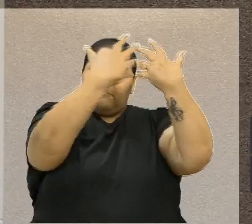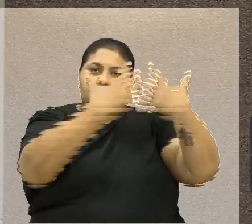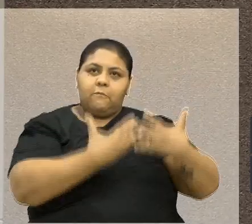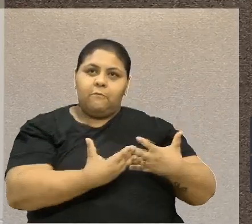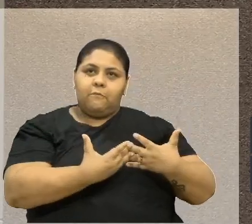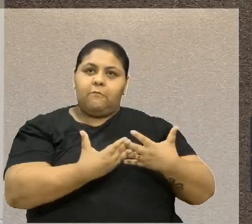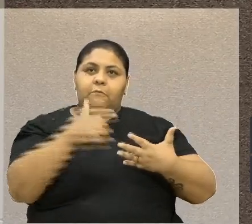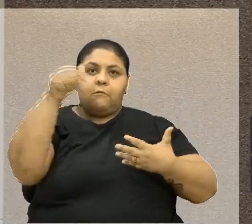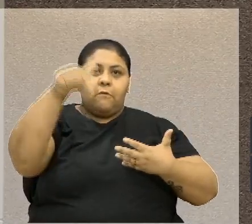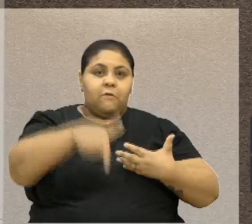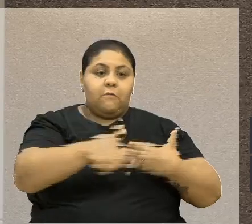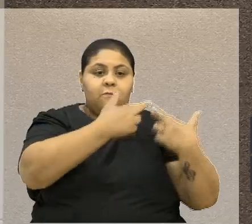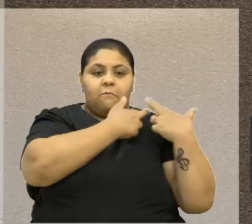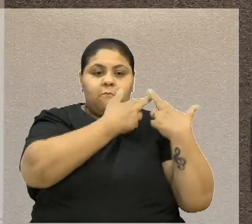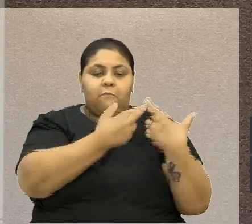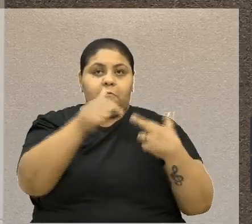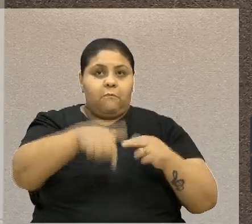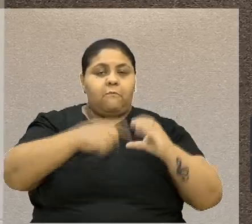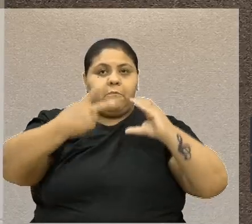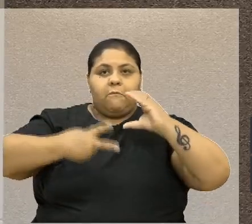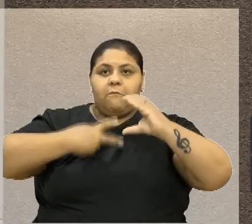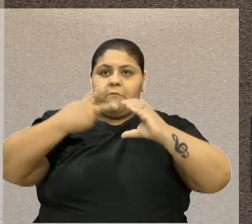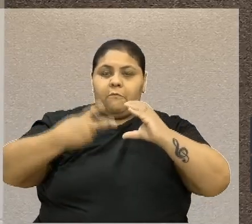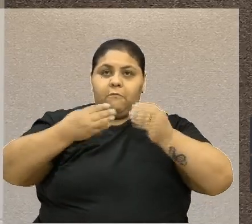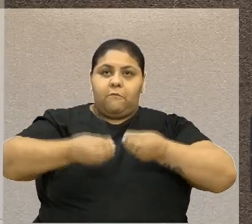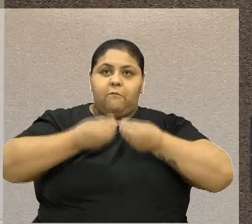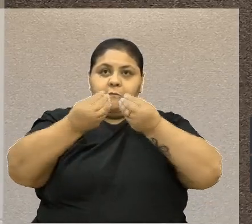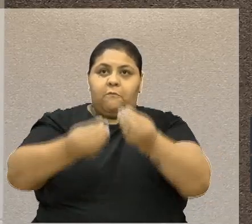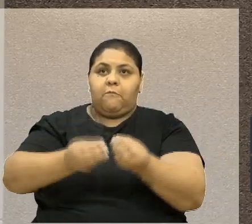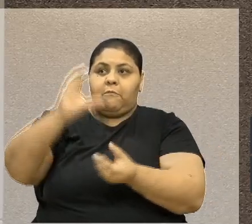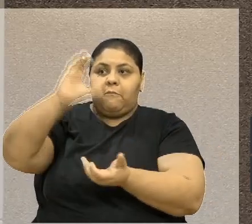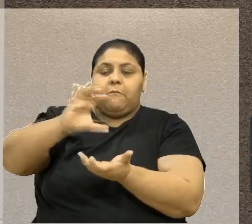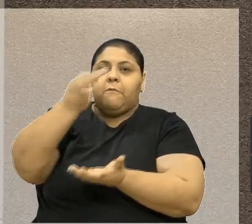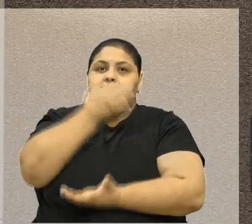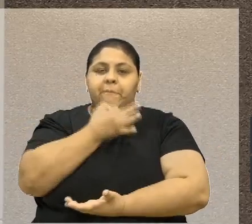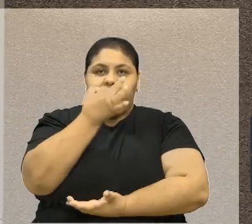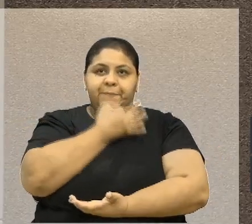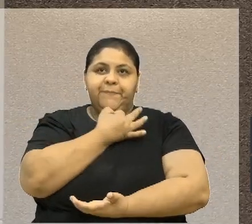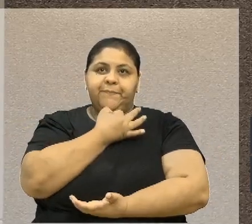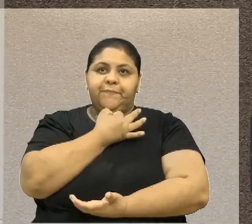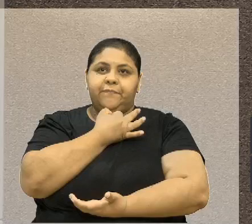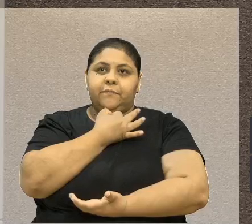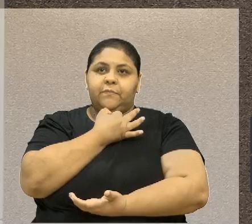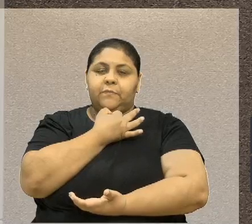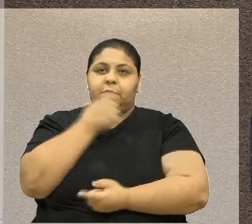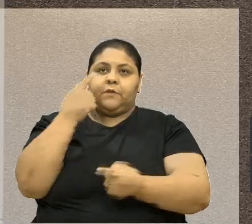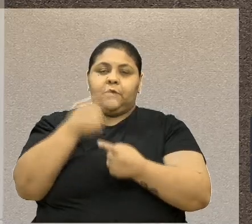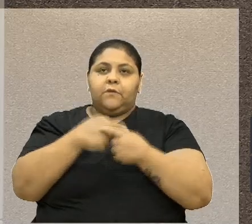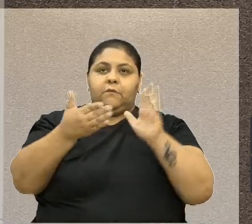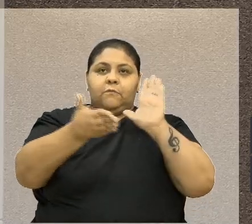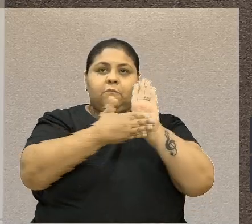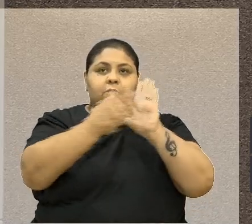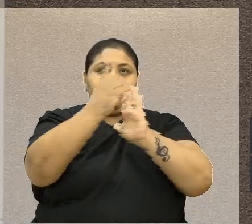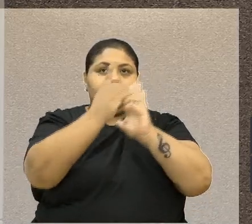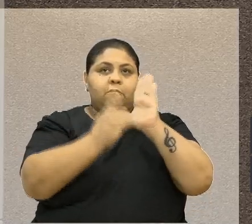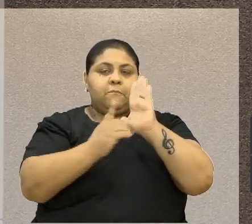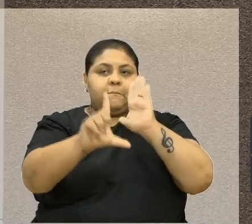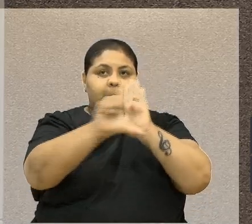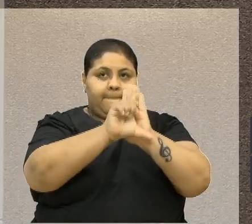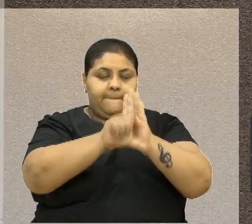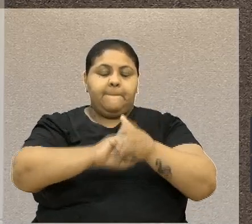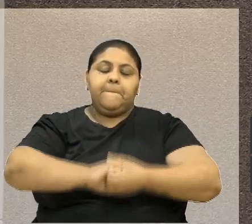de competência privativa da Câmara Municipal a concessão de título de cidadão caxiense mediante propositura de decreto